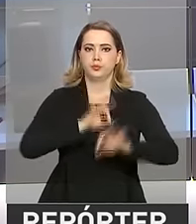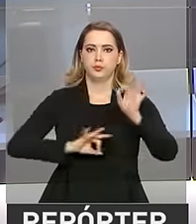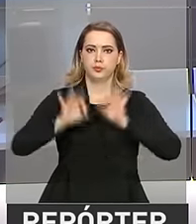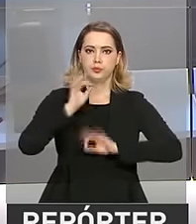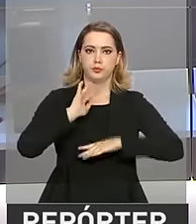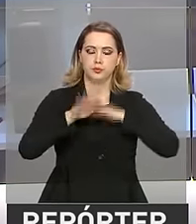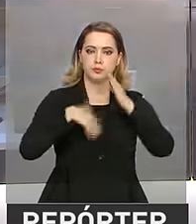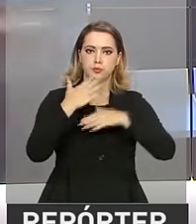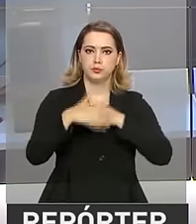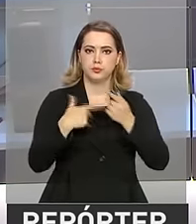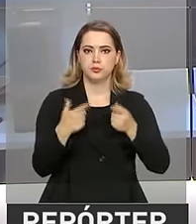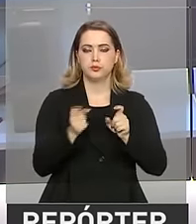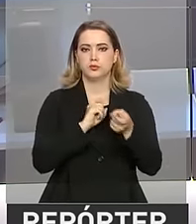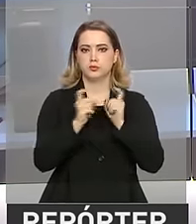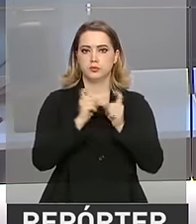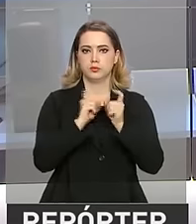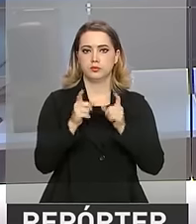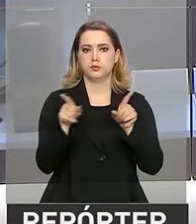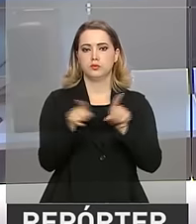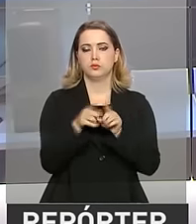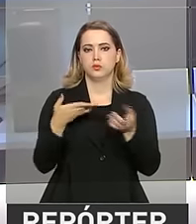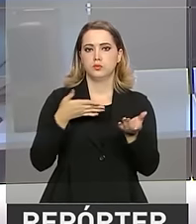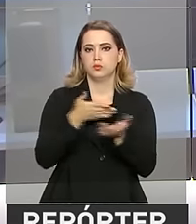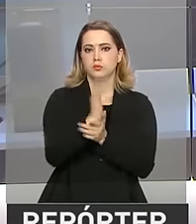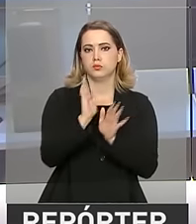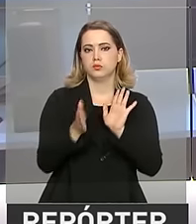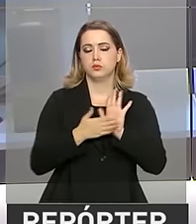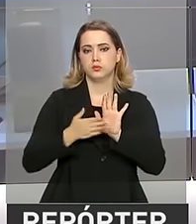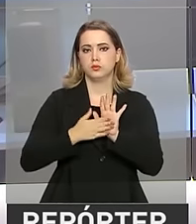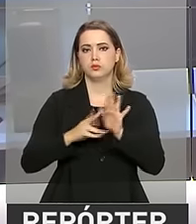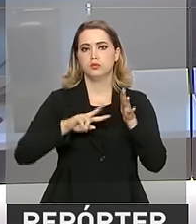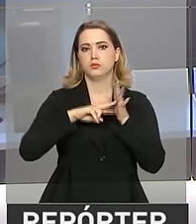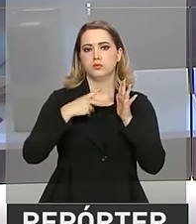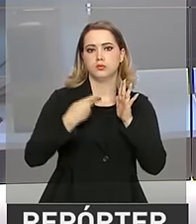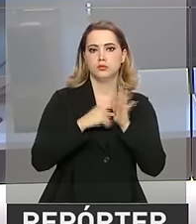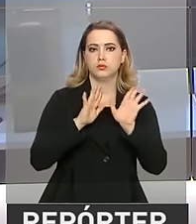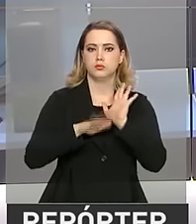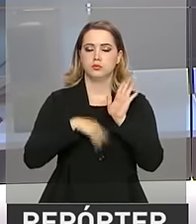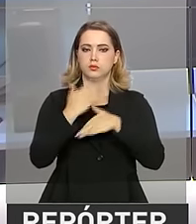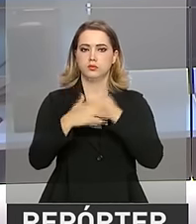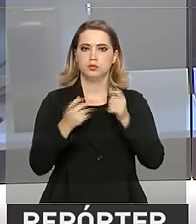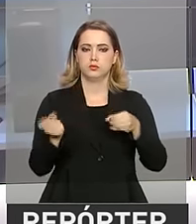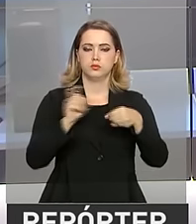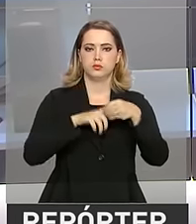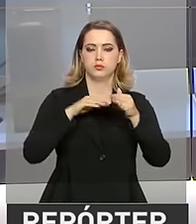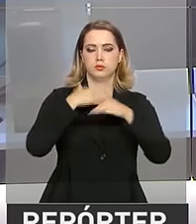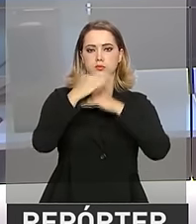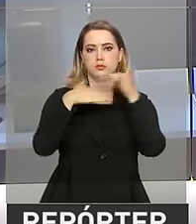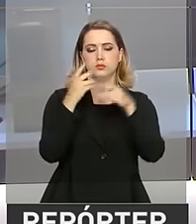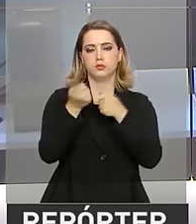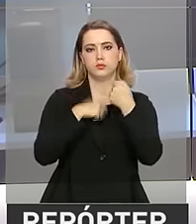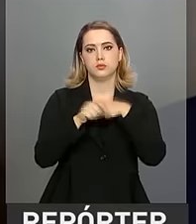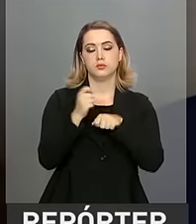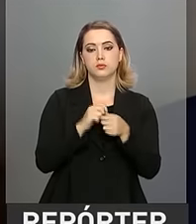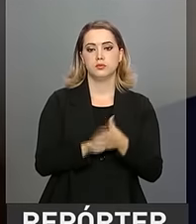Oliveira a aprovação da proposta na Câmara dos Deputados representa um avanço na retomada do crescimento